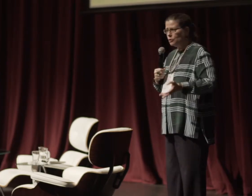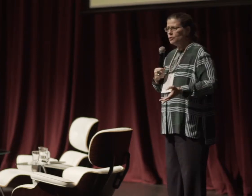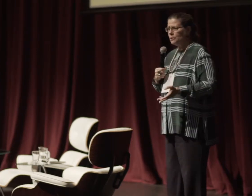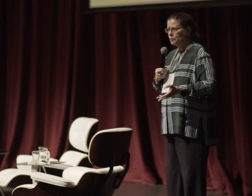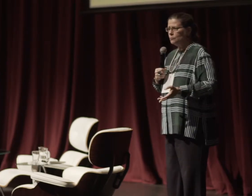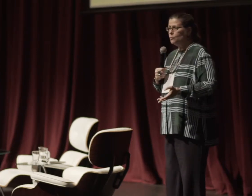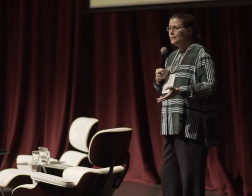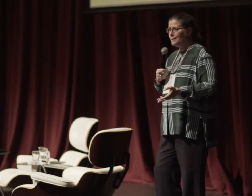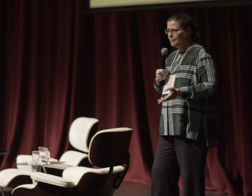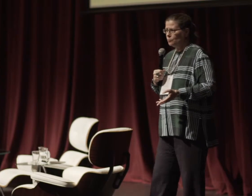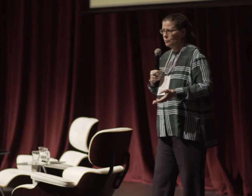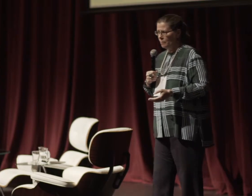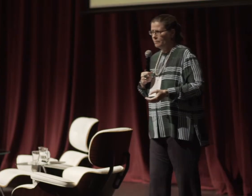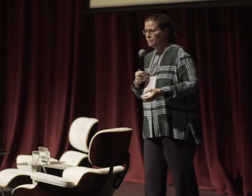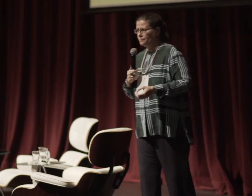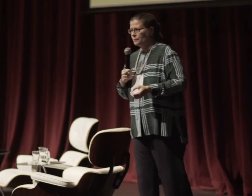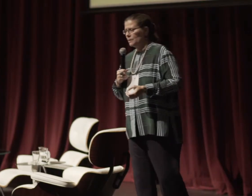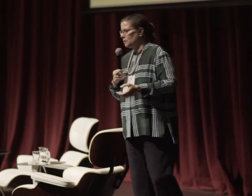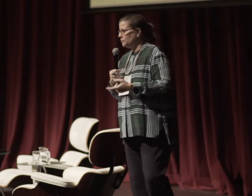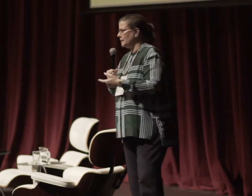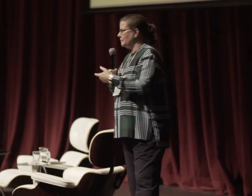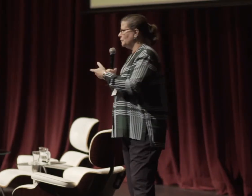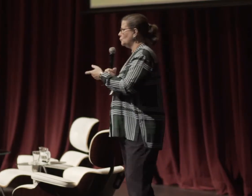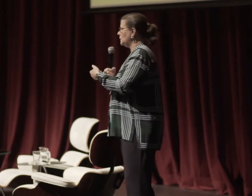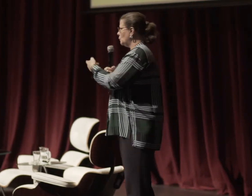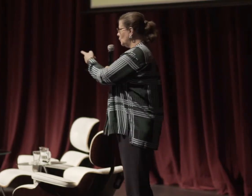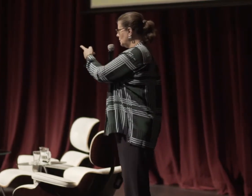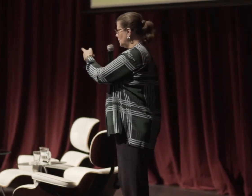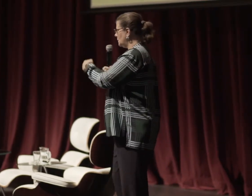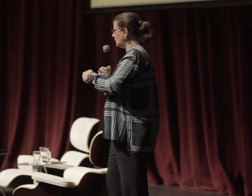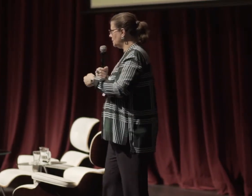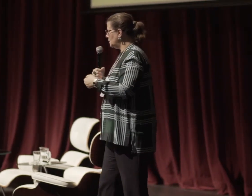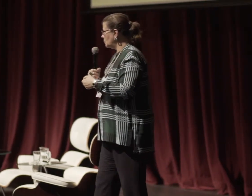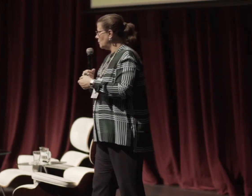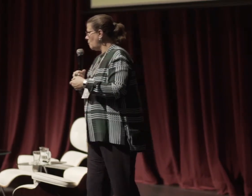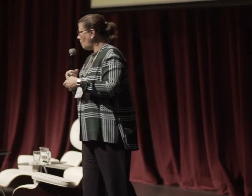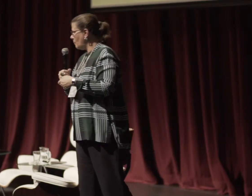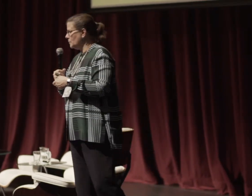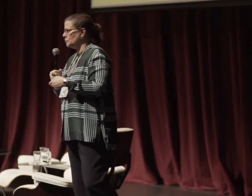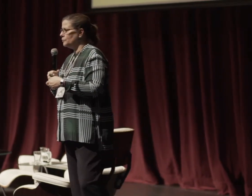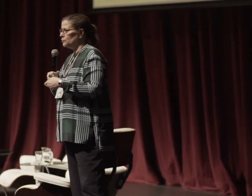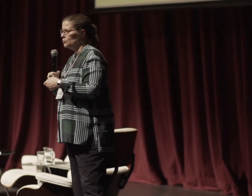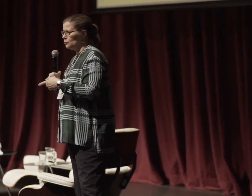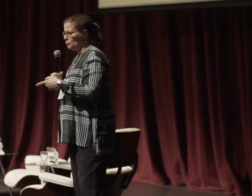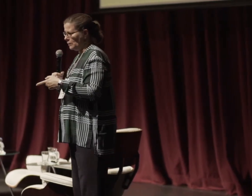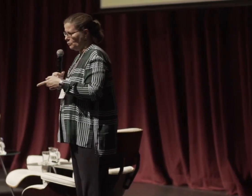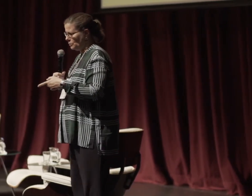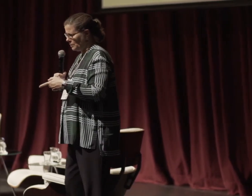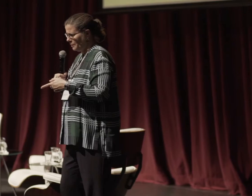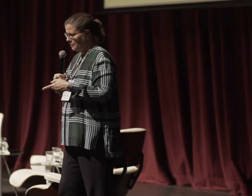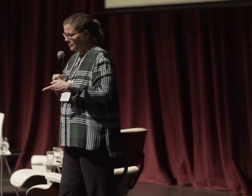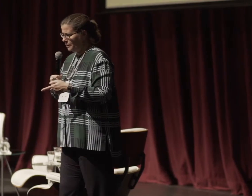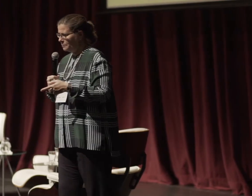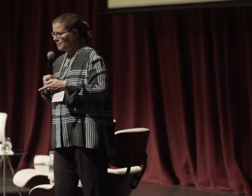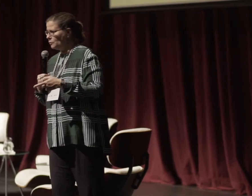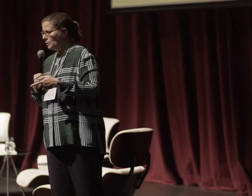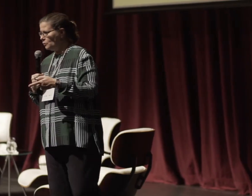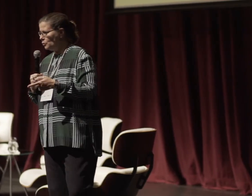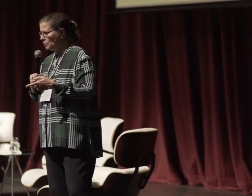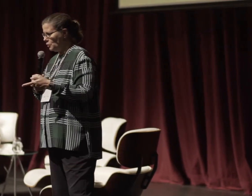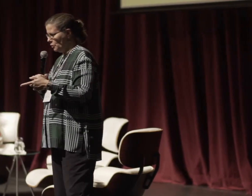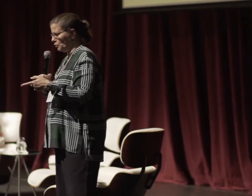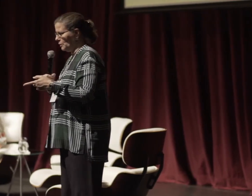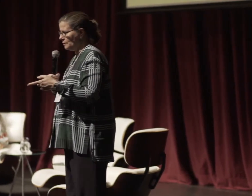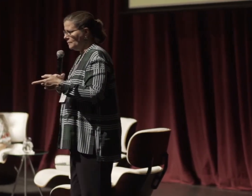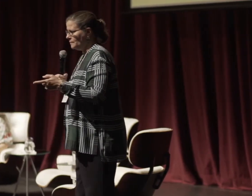e outros que estejam cuidando. A gente falava de cuidadores ali, Tereza e eu. Os professores são cuidadores, as mães também. Precisa de